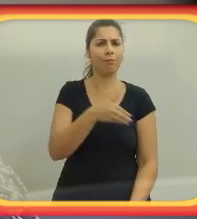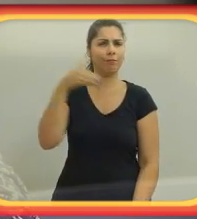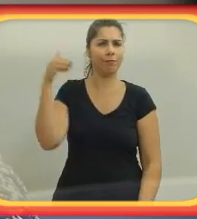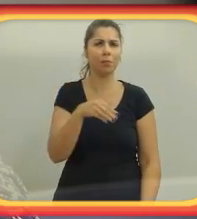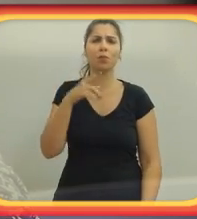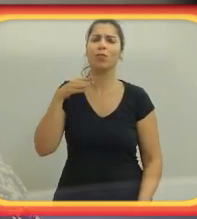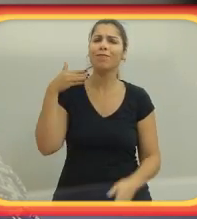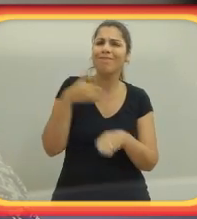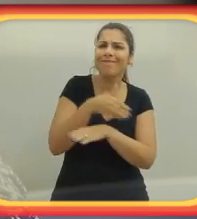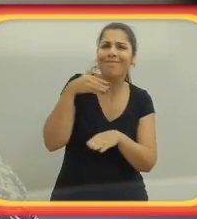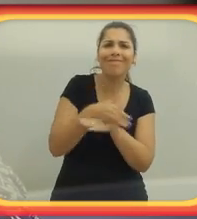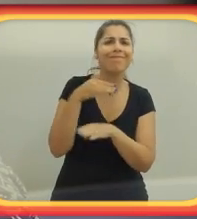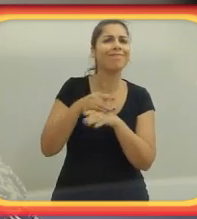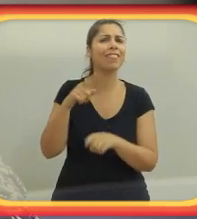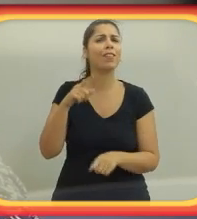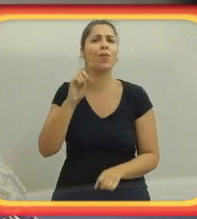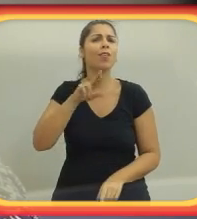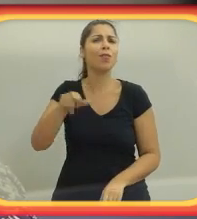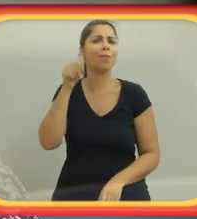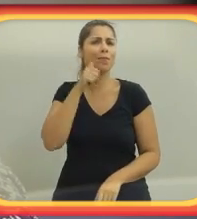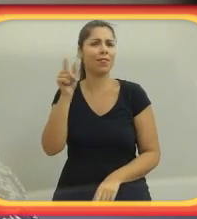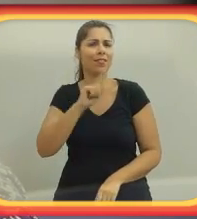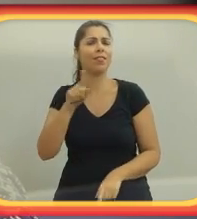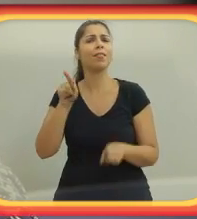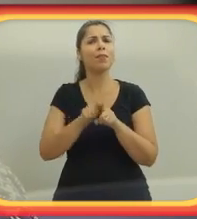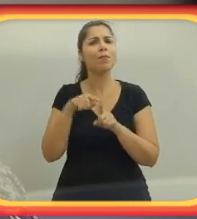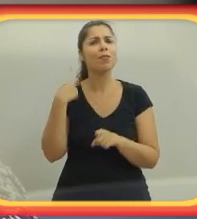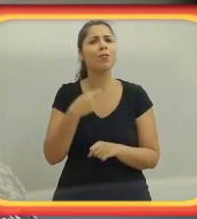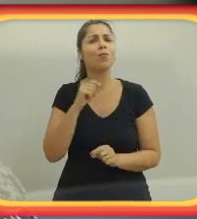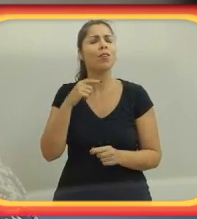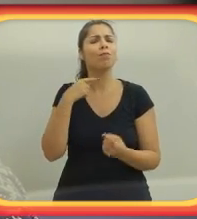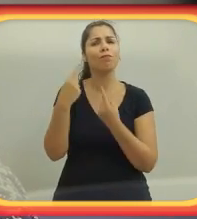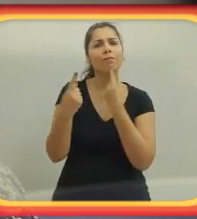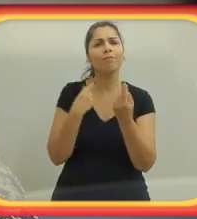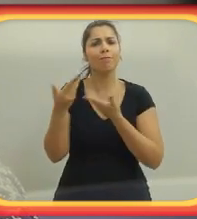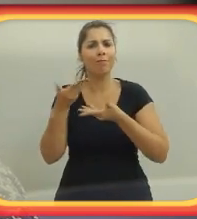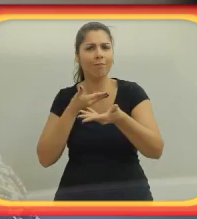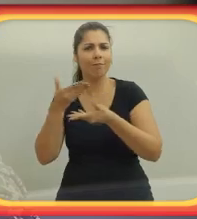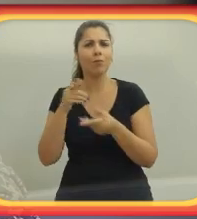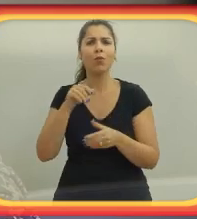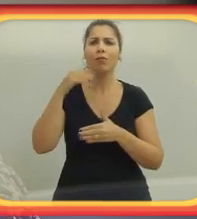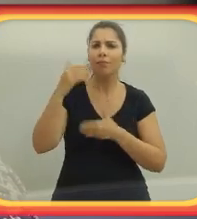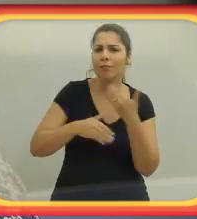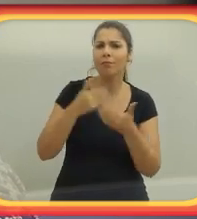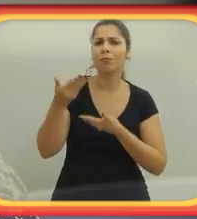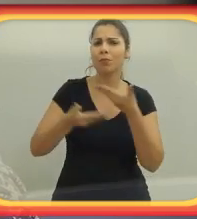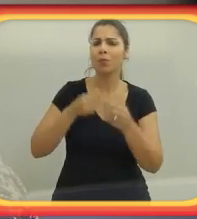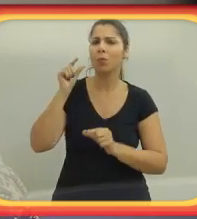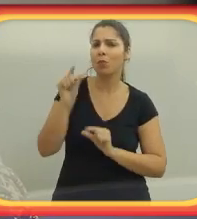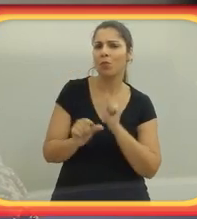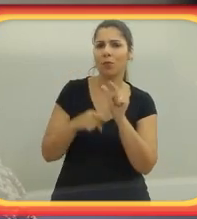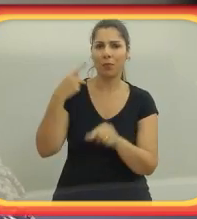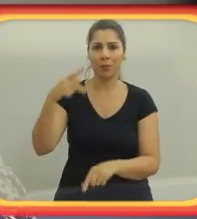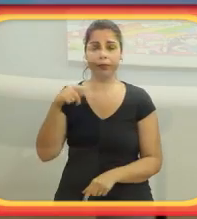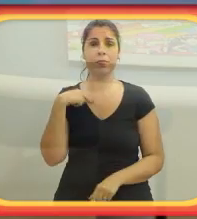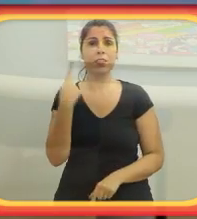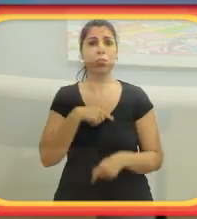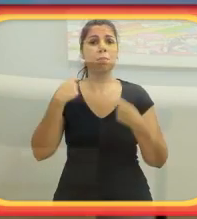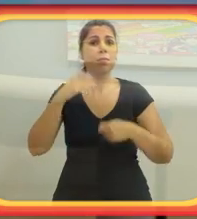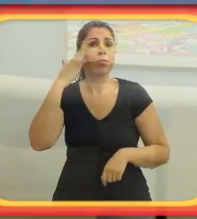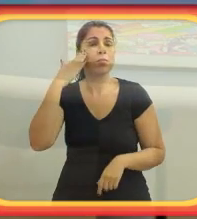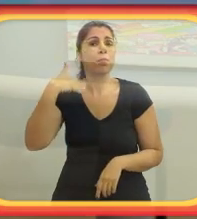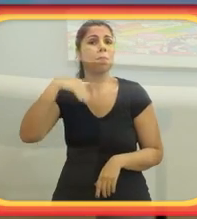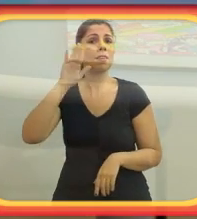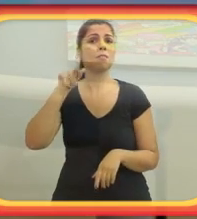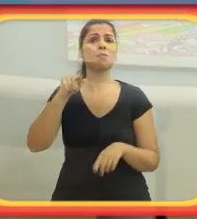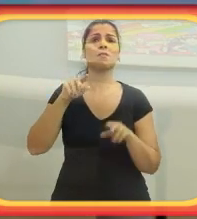essa parceria da família. Os pais da Rafaela sempre foram muito presentes, muito participativos, e como ela não era uma